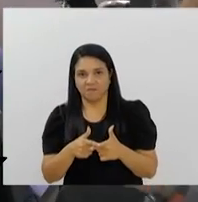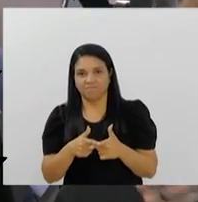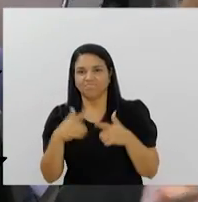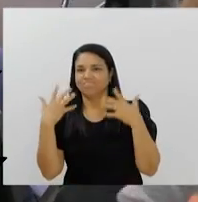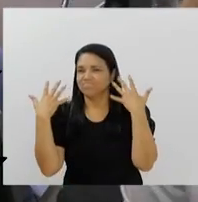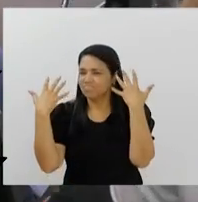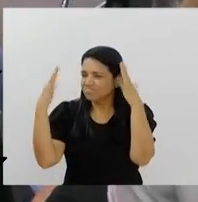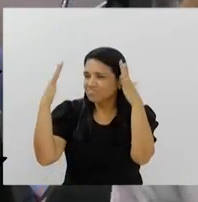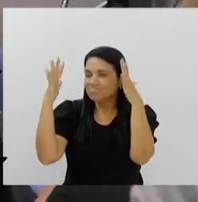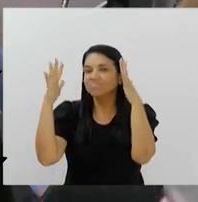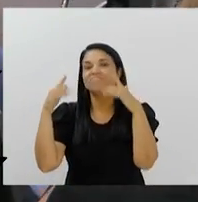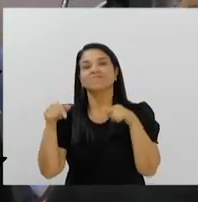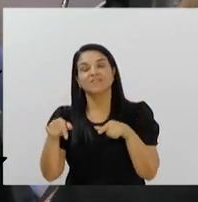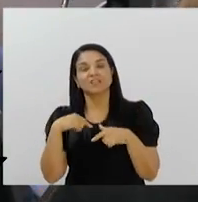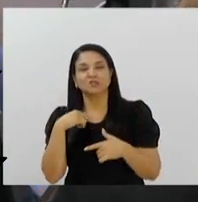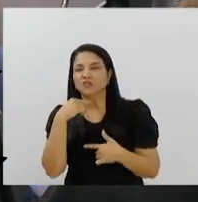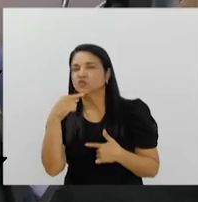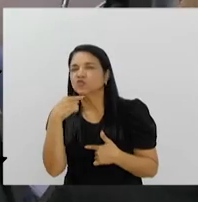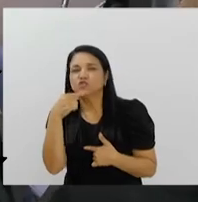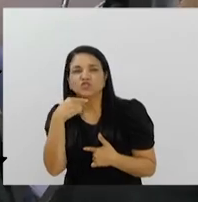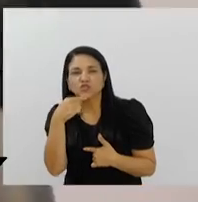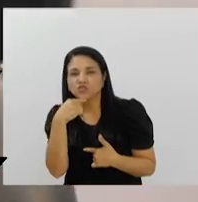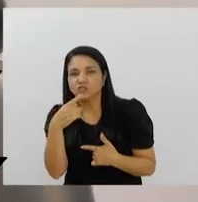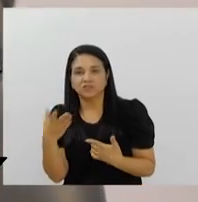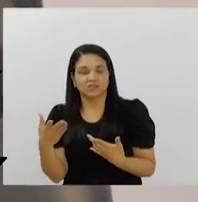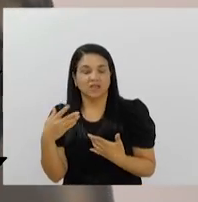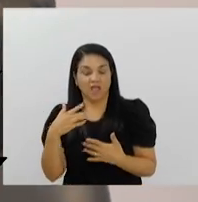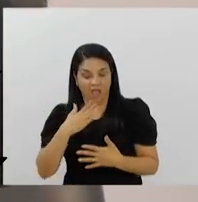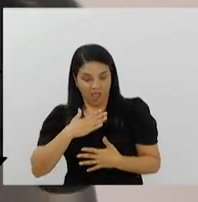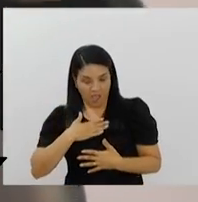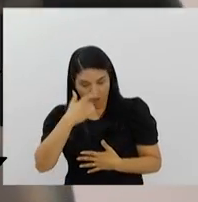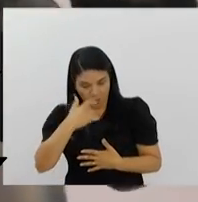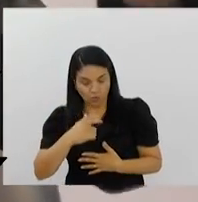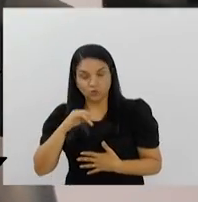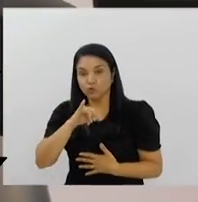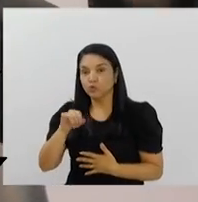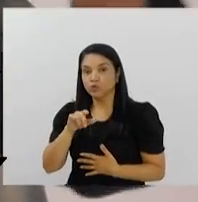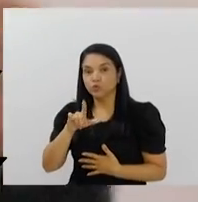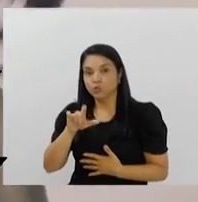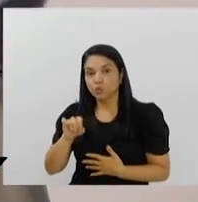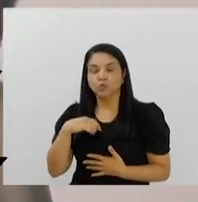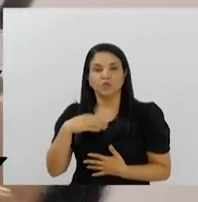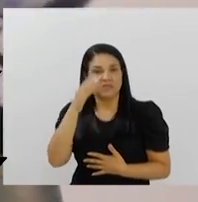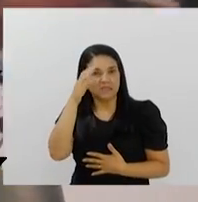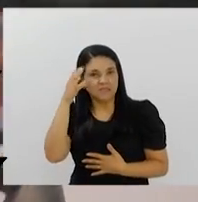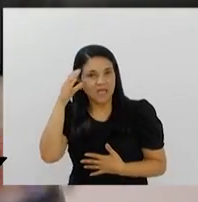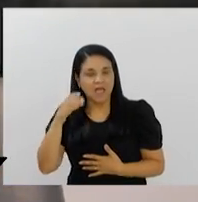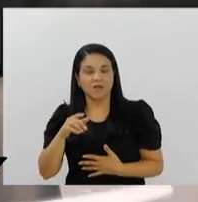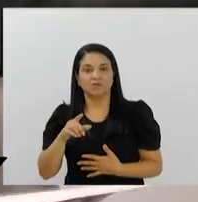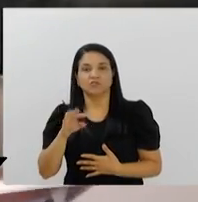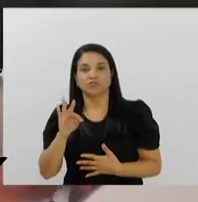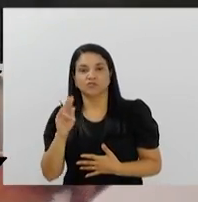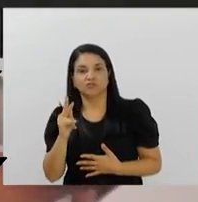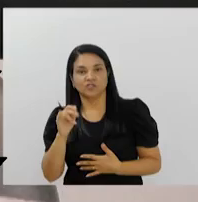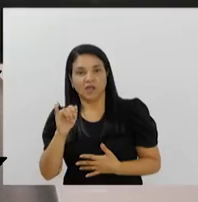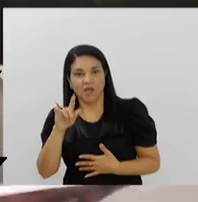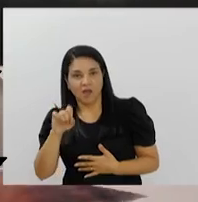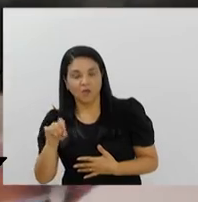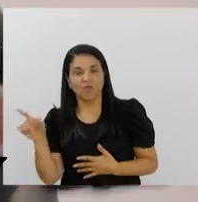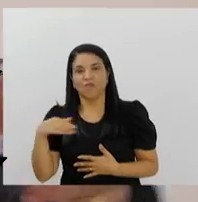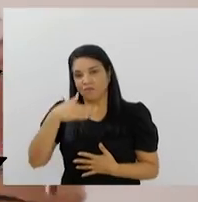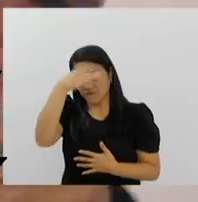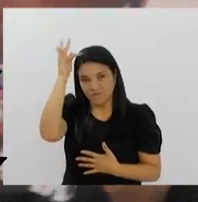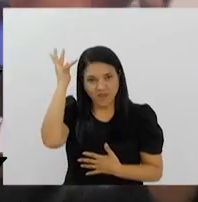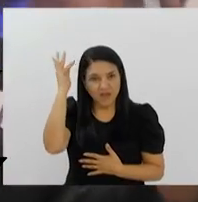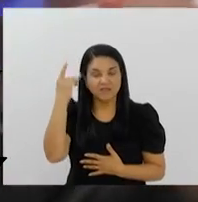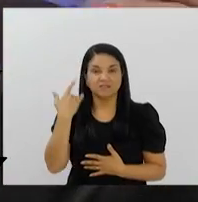todos porque não adianta eu o Júlio aqui o galhar a Célia o o o o o Fred